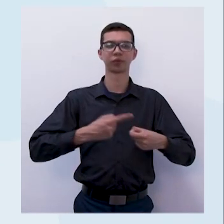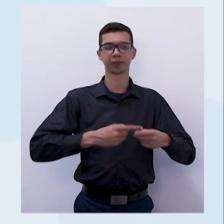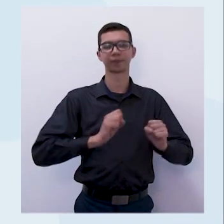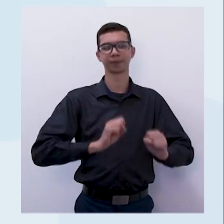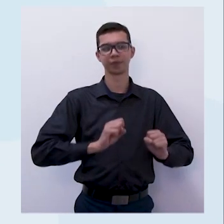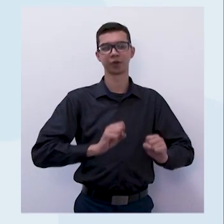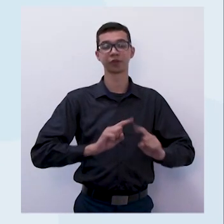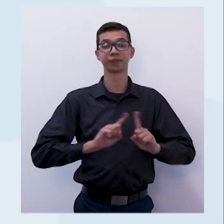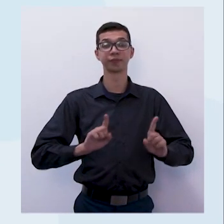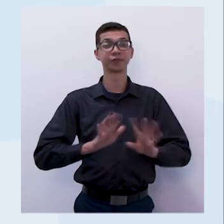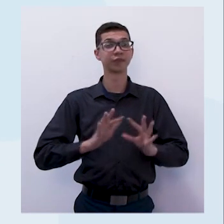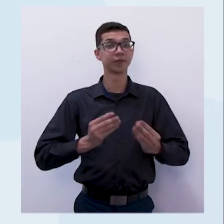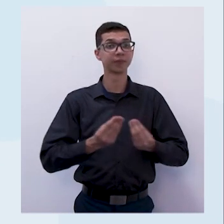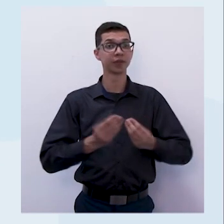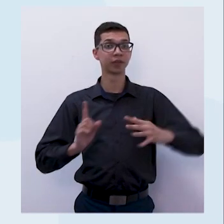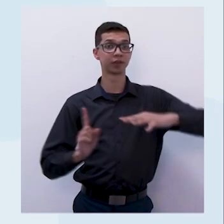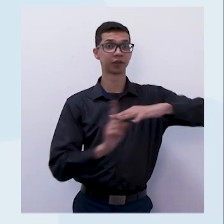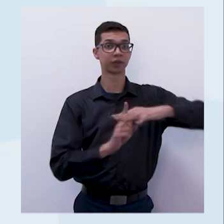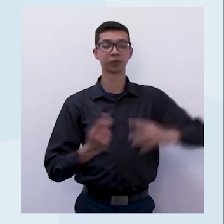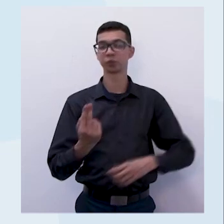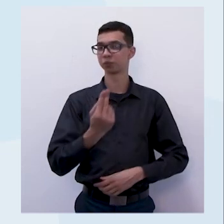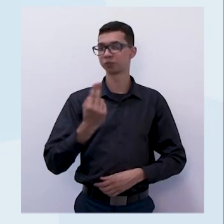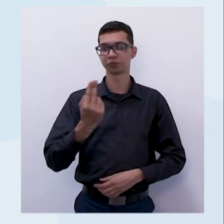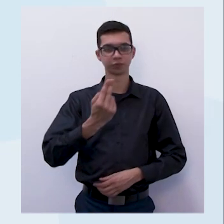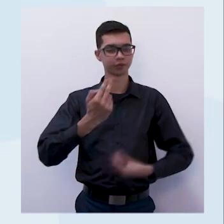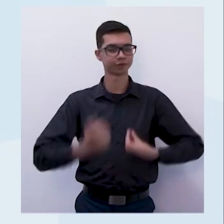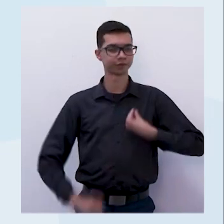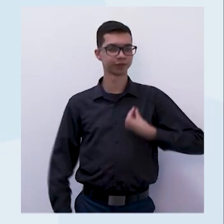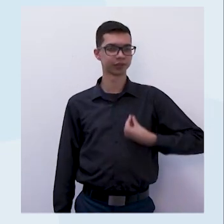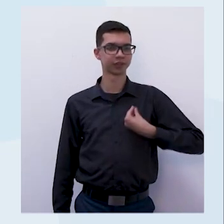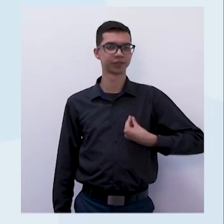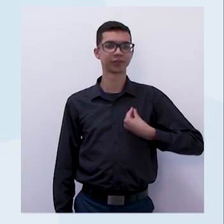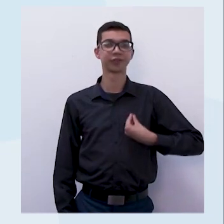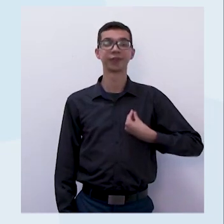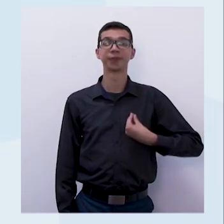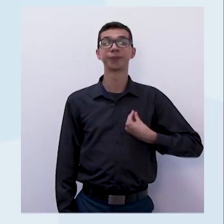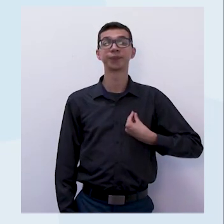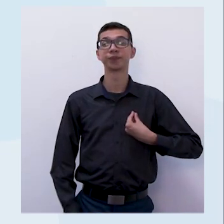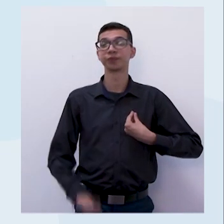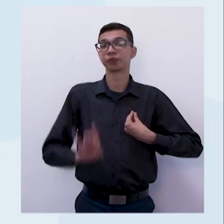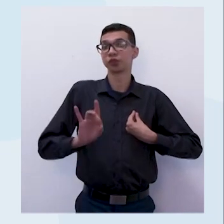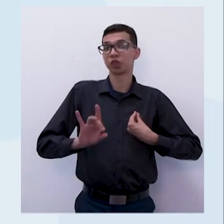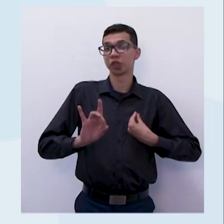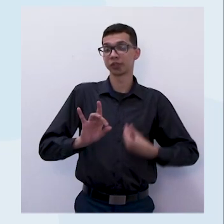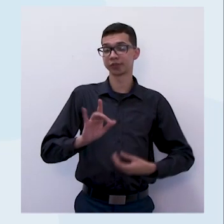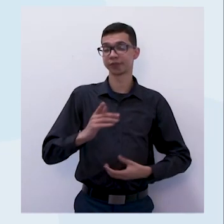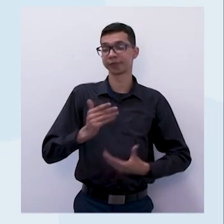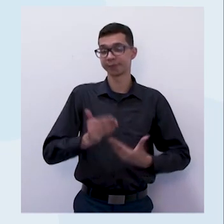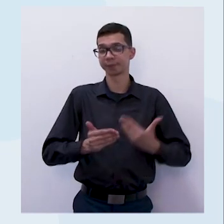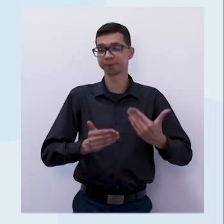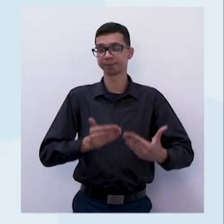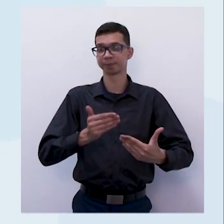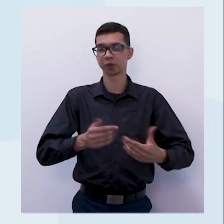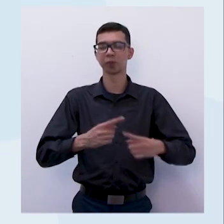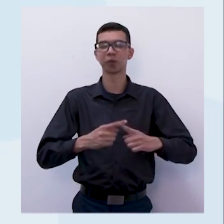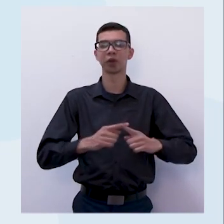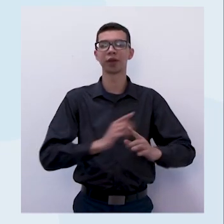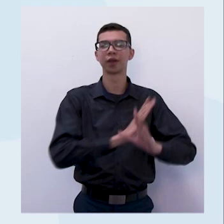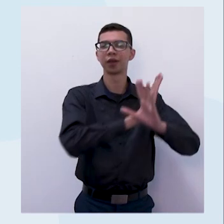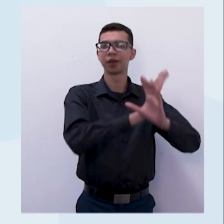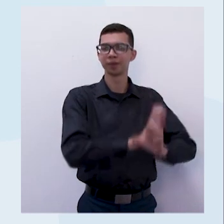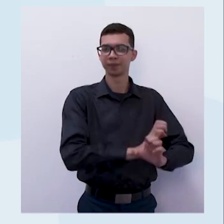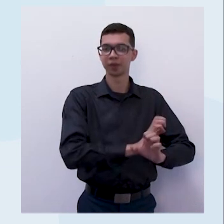para o convívio familiar, ele vai continuar meio que por conta e risco. O jovem espartano, nesse momento, ele pode